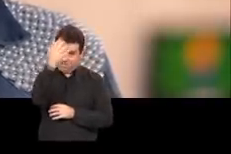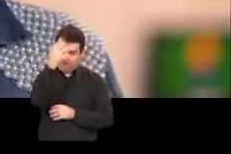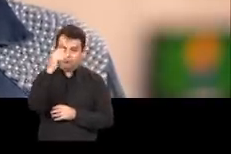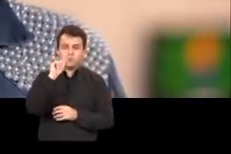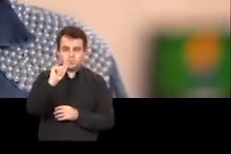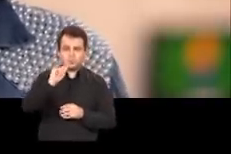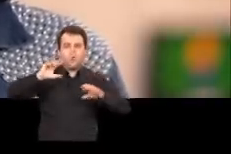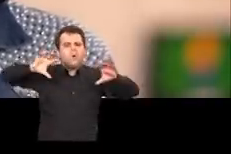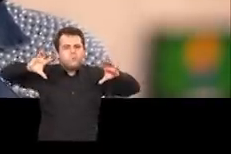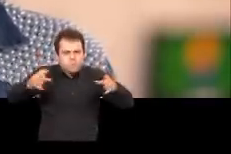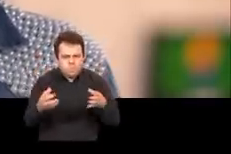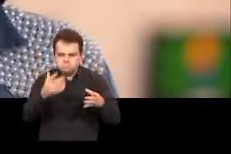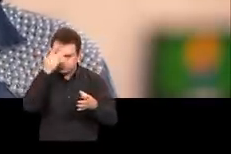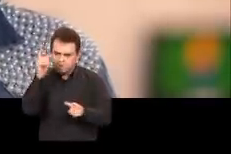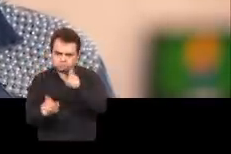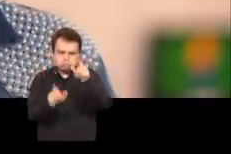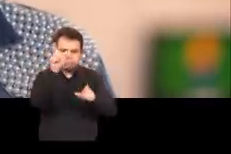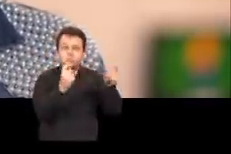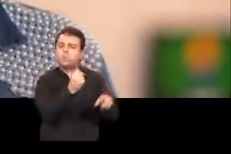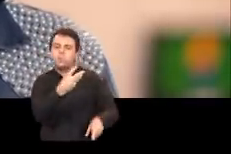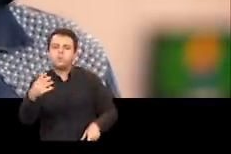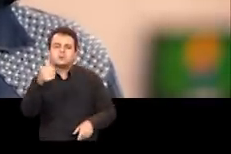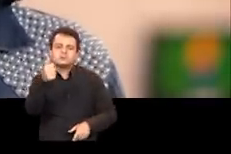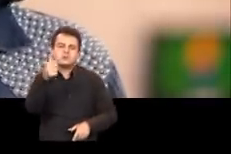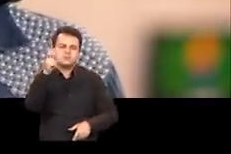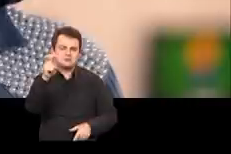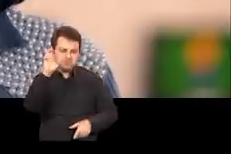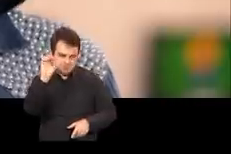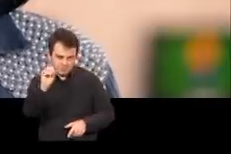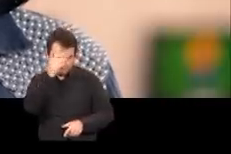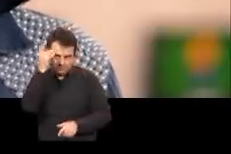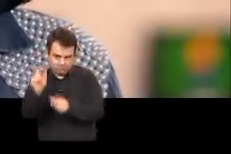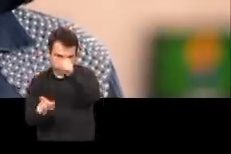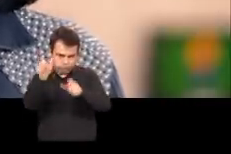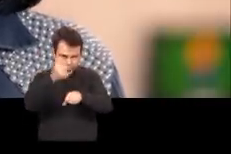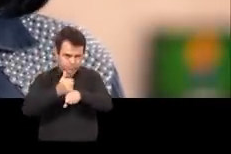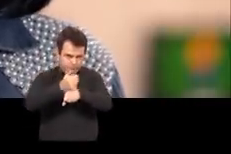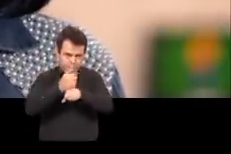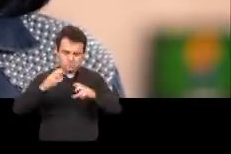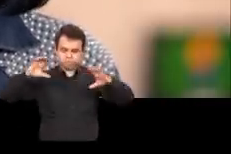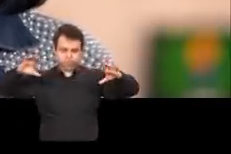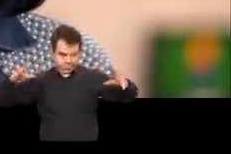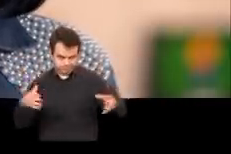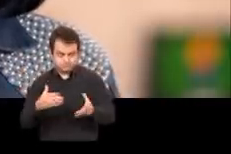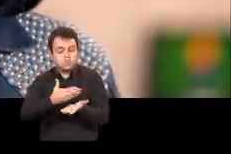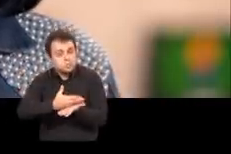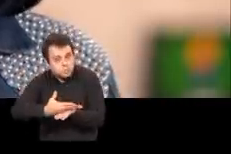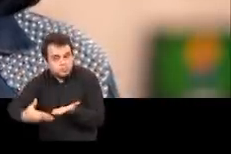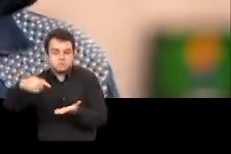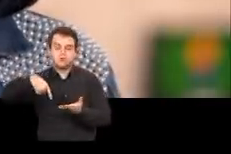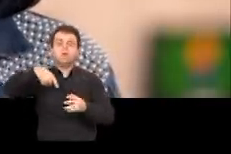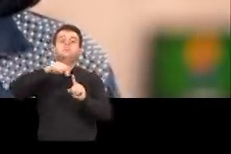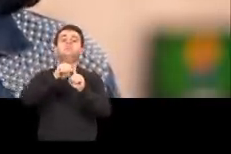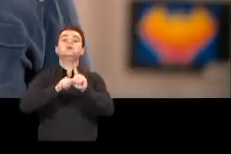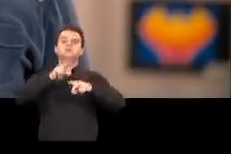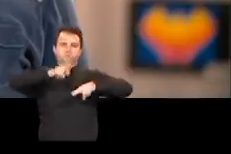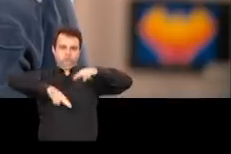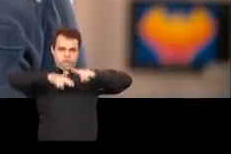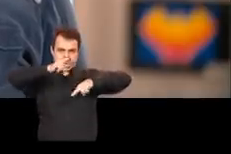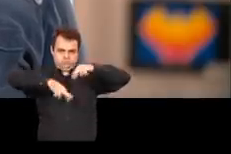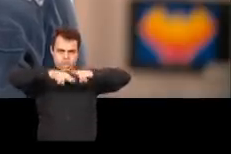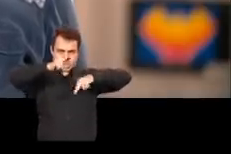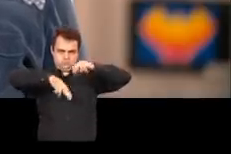com toda a equipe de 150 profissionais que acontecerá a partir de agora, o mês de junho.